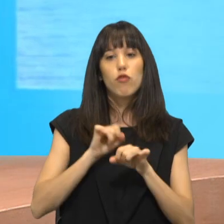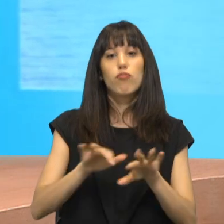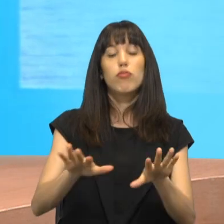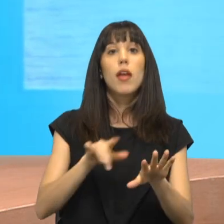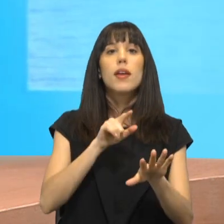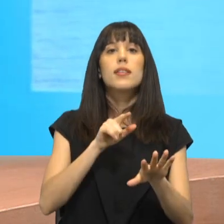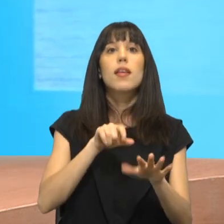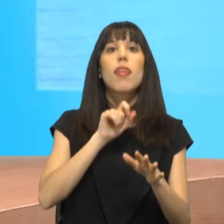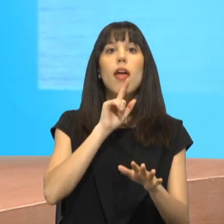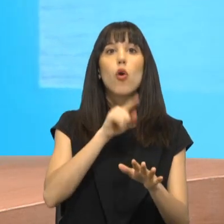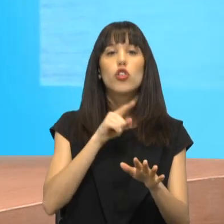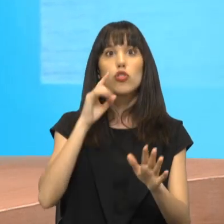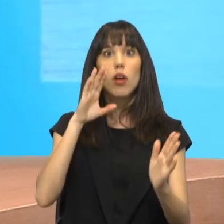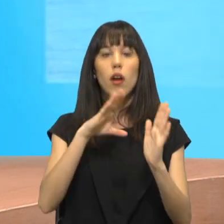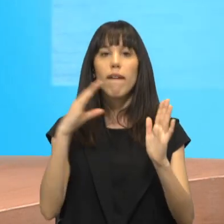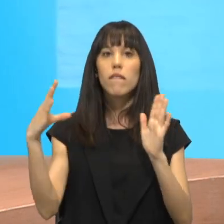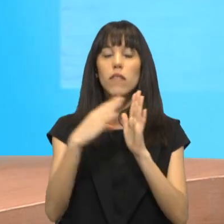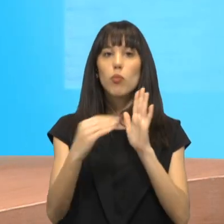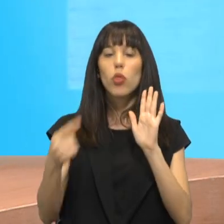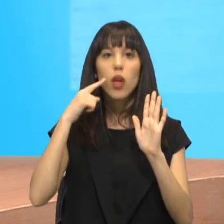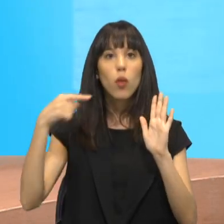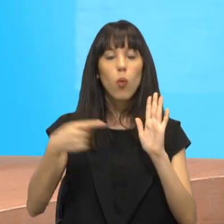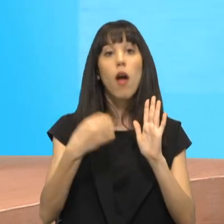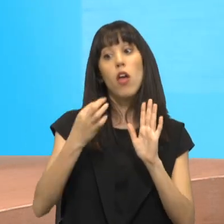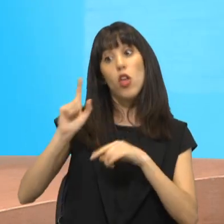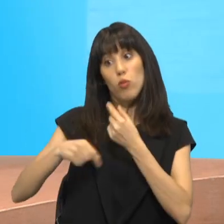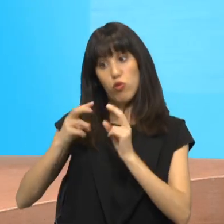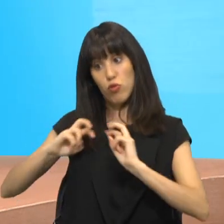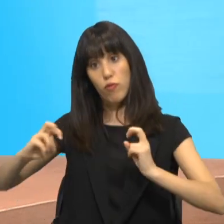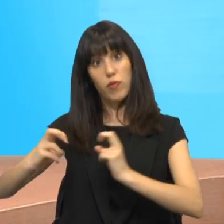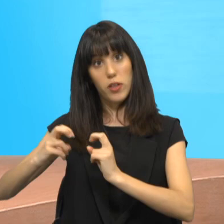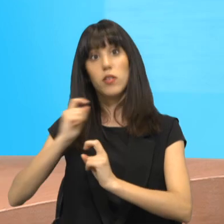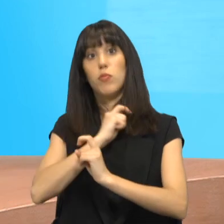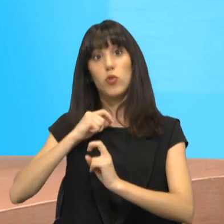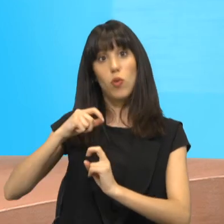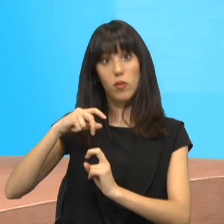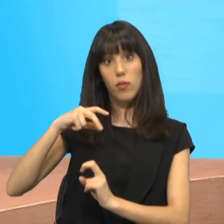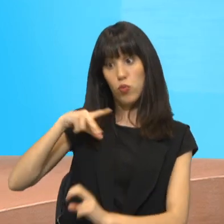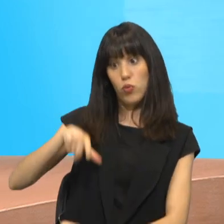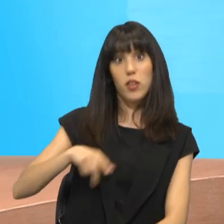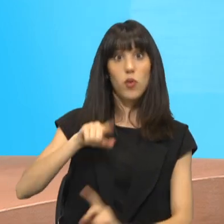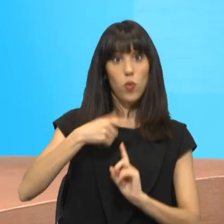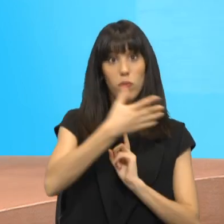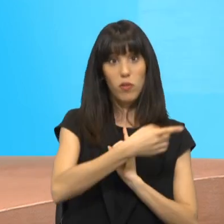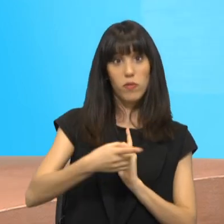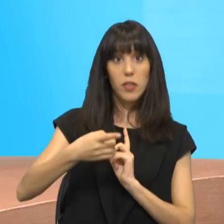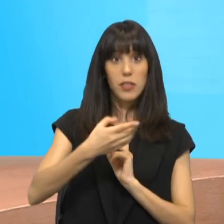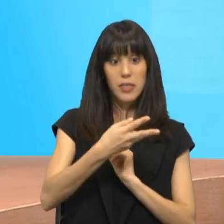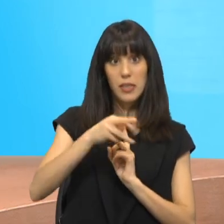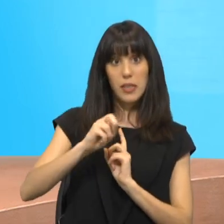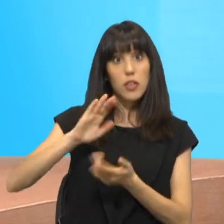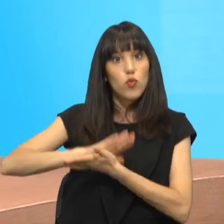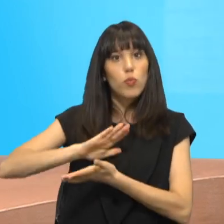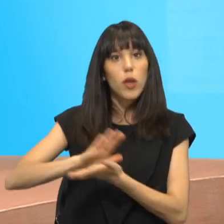referencial, a tal ponto que a Conferência Episcopal Portuguesa, que entretanto se cria em 1973, publica um documento